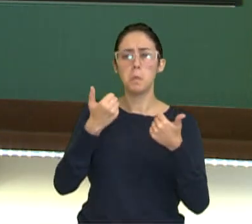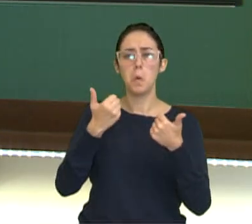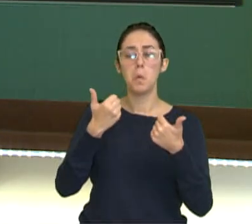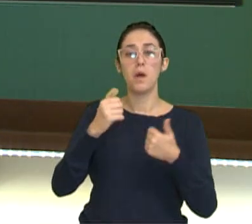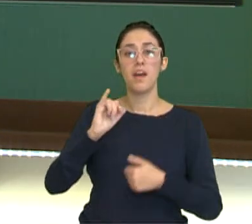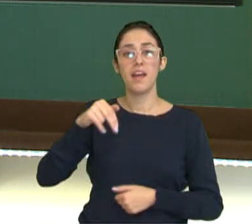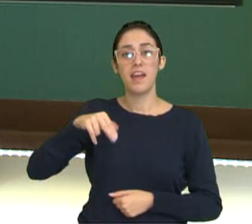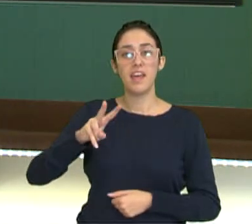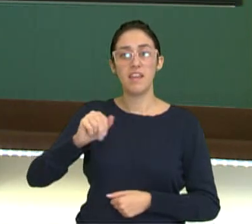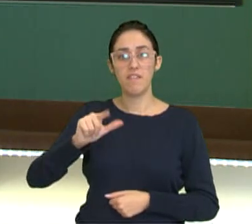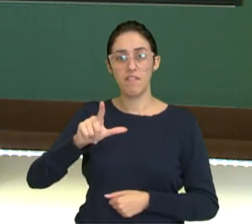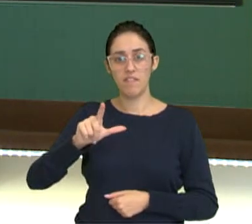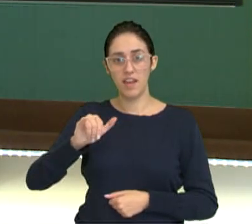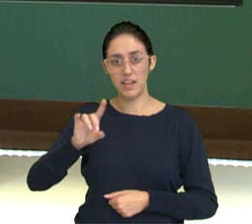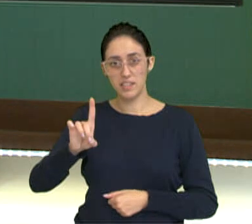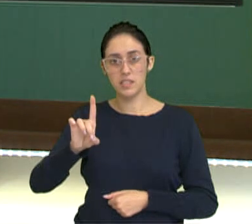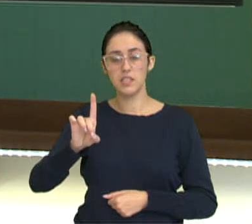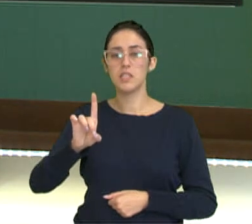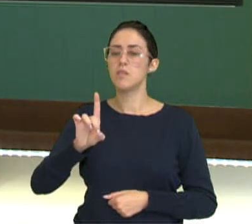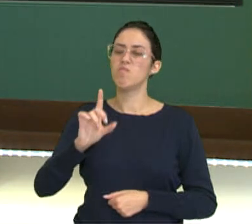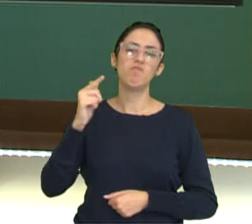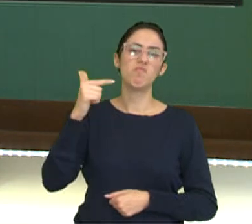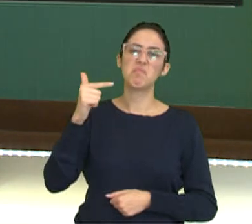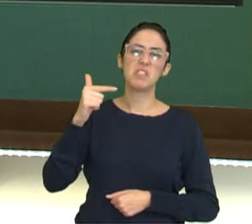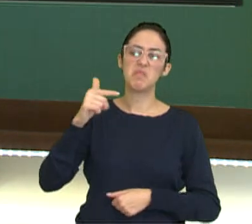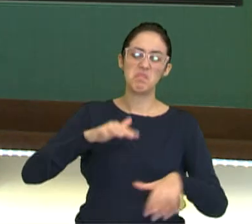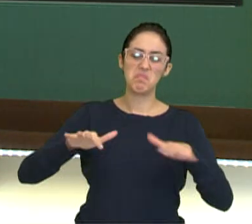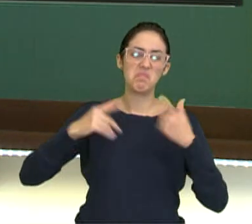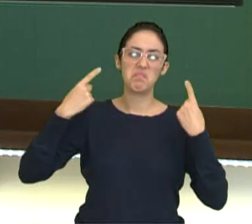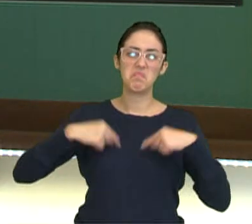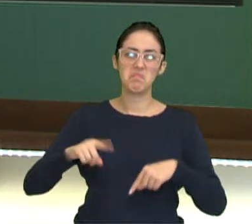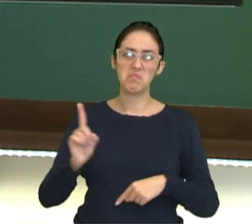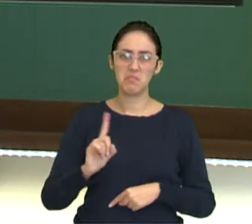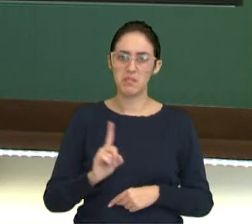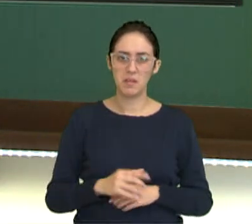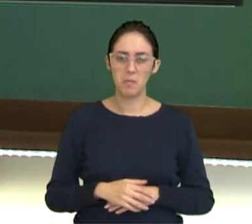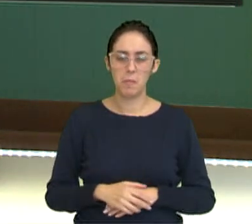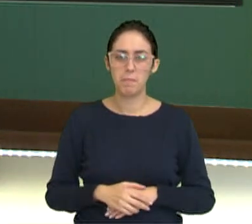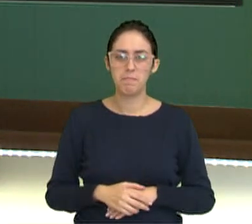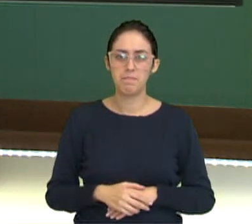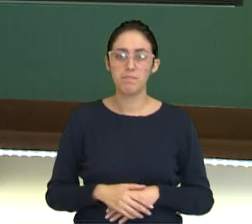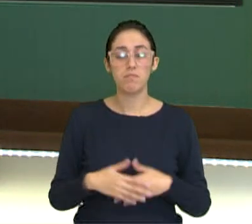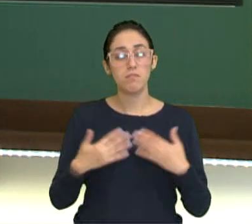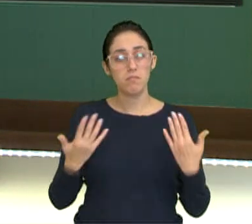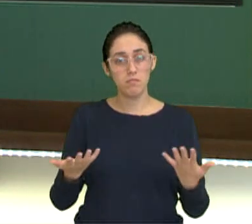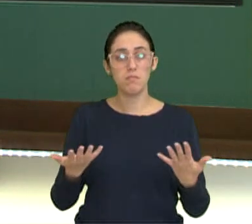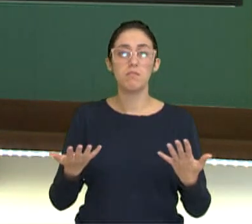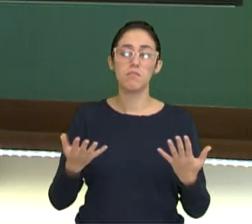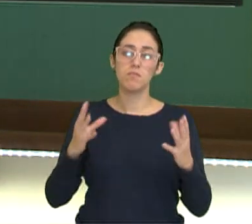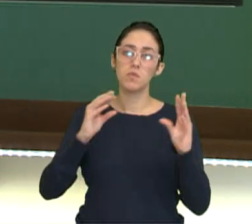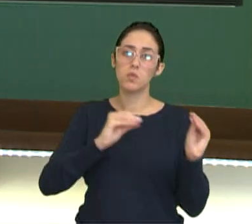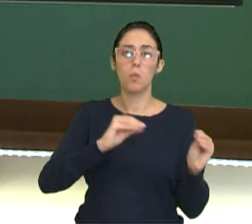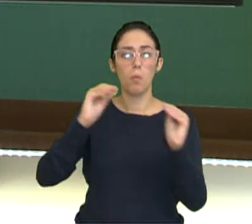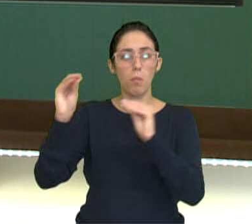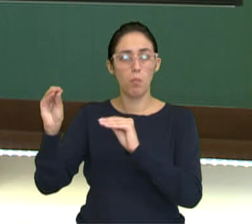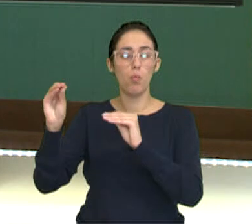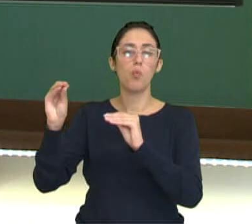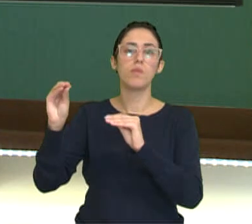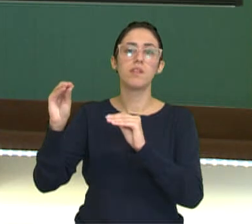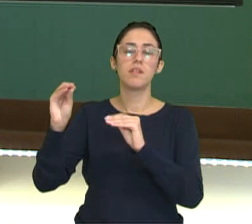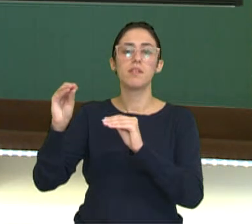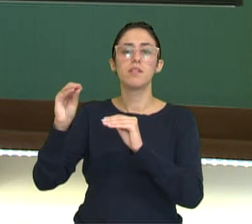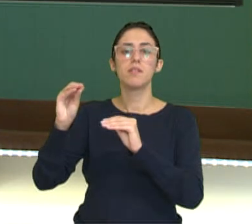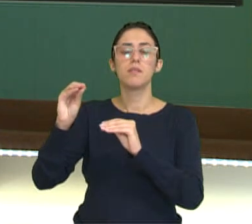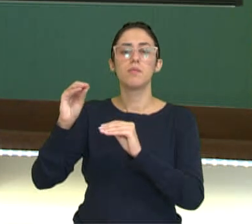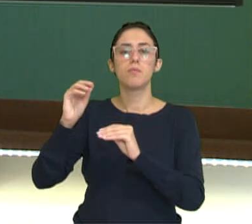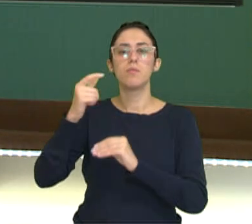bom? The couple moved to London where he could get better treatment. Daí eles acabaram se mudando para Londres, onde ele poderia então